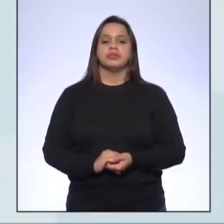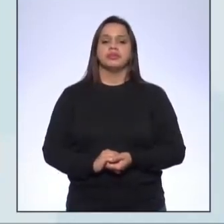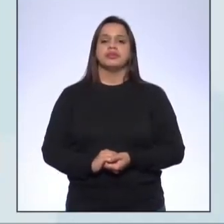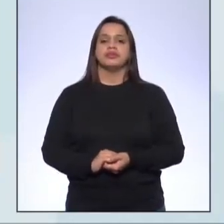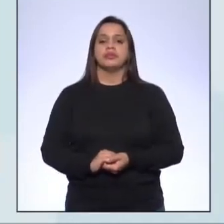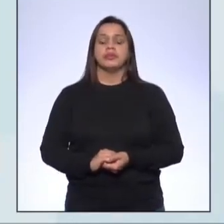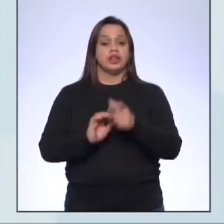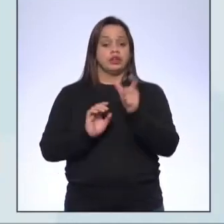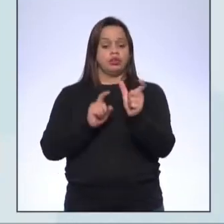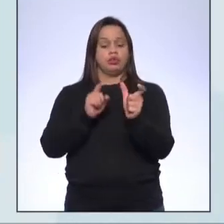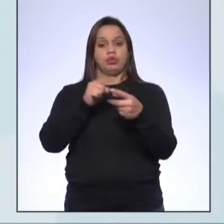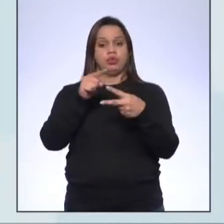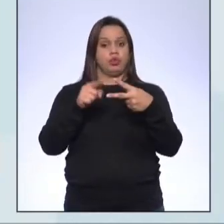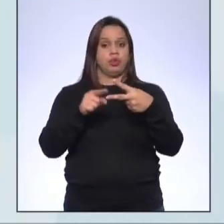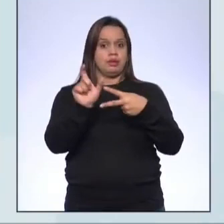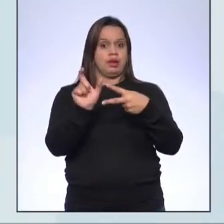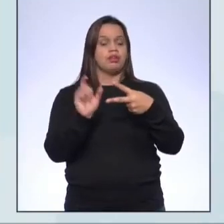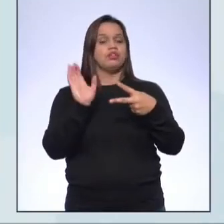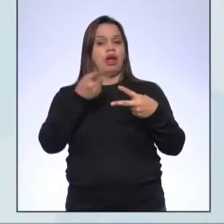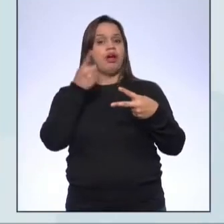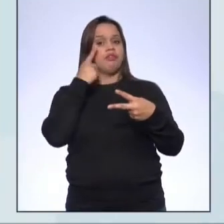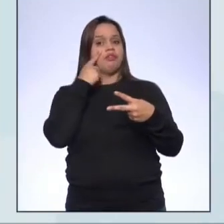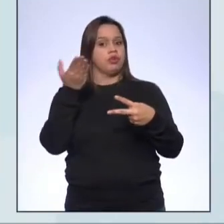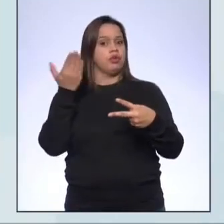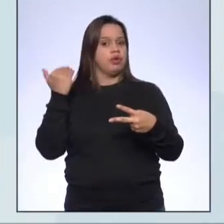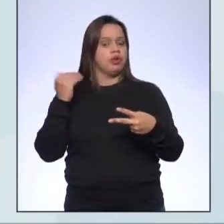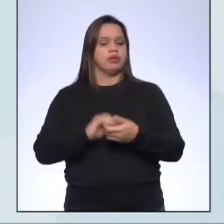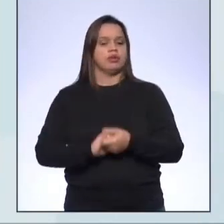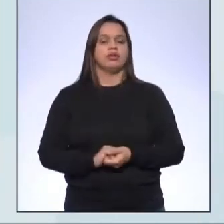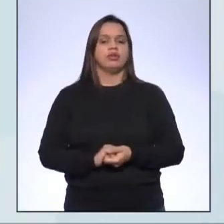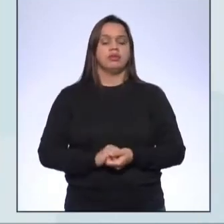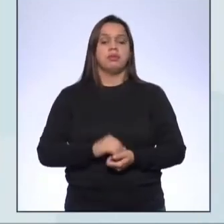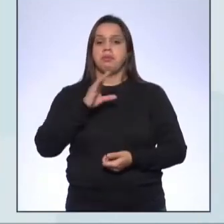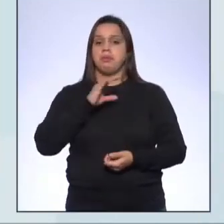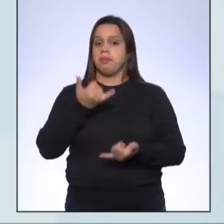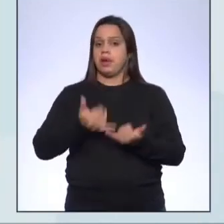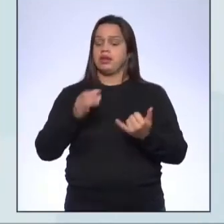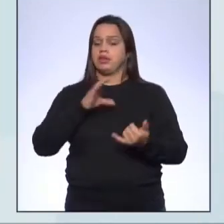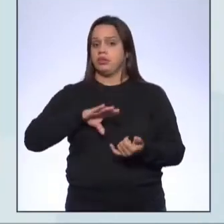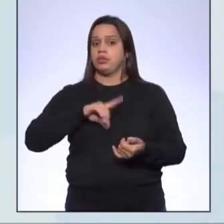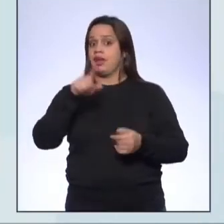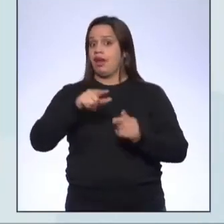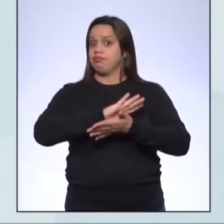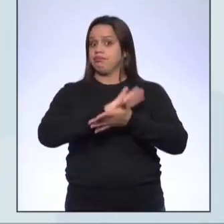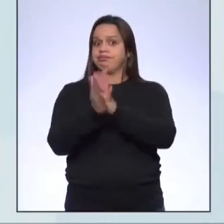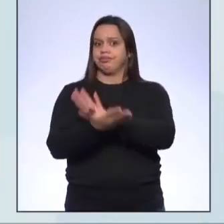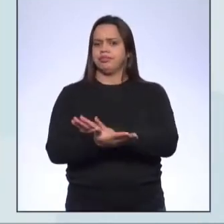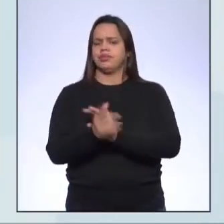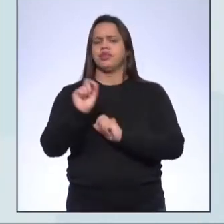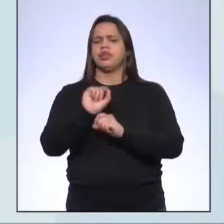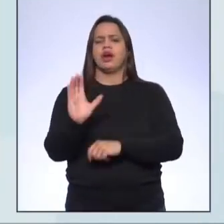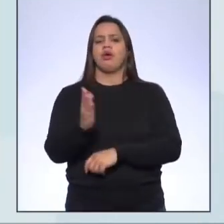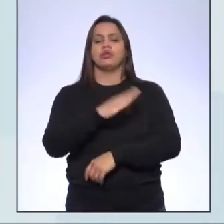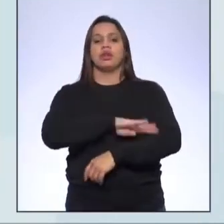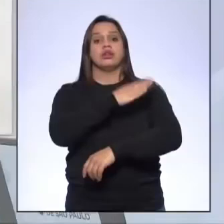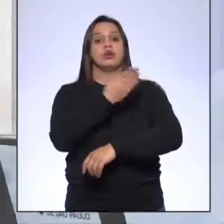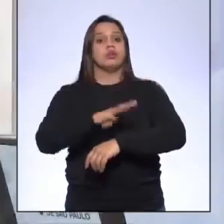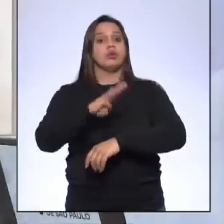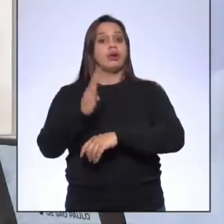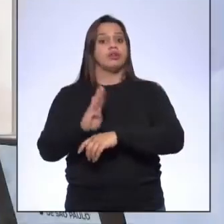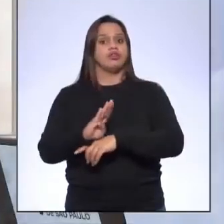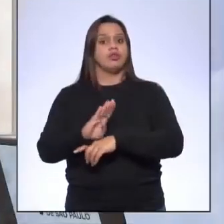destroy. É parecido com o português. Destruir. Então, o que aconteceu aí em Brumadinho? Aconteceu